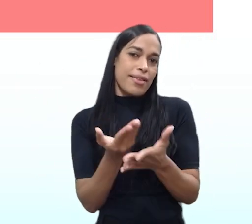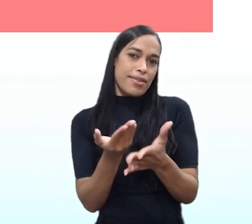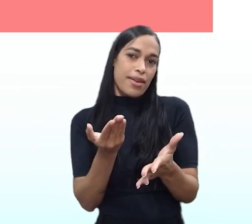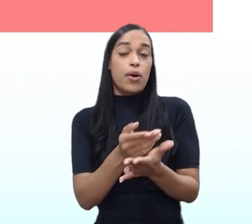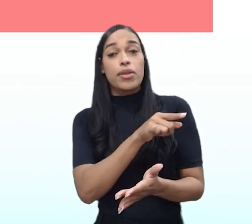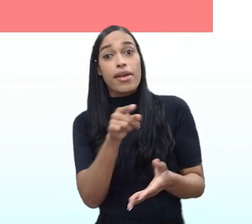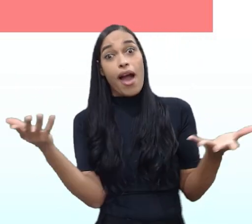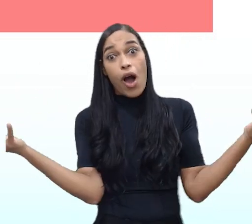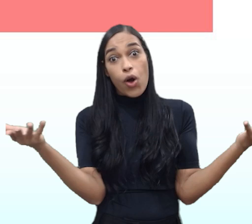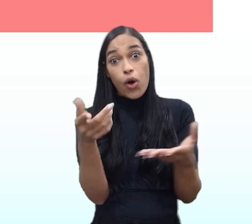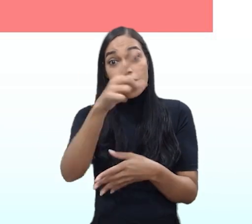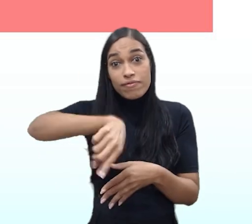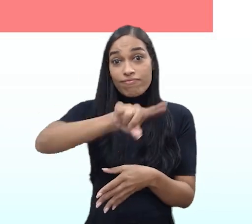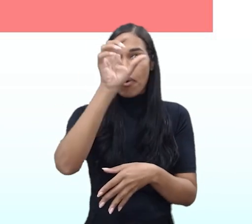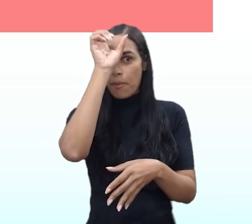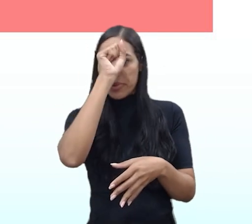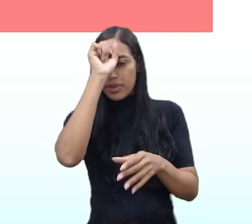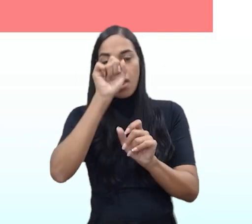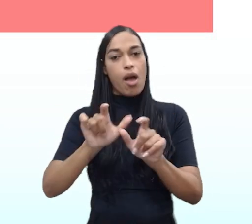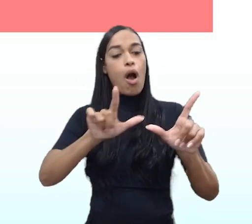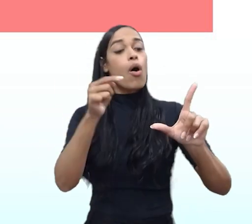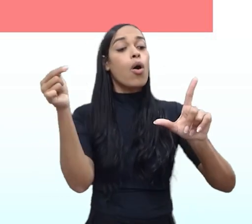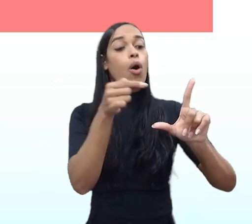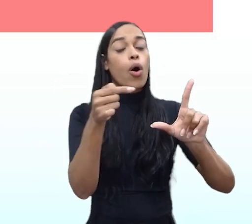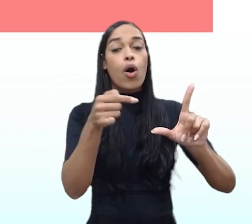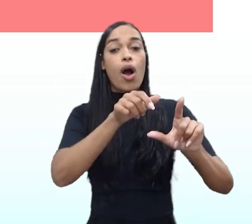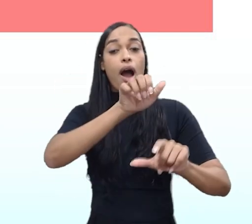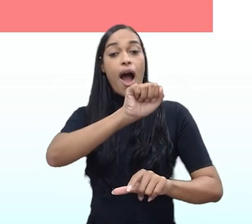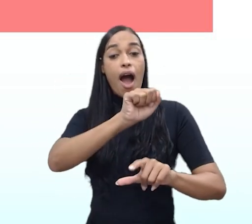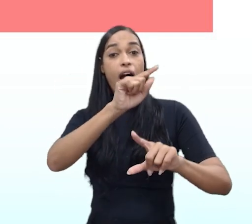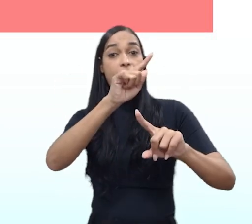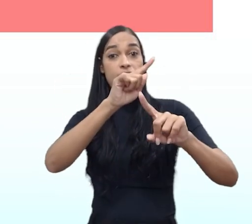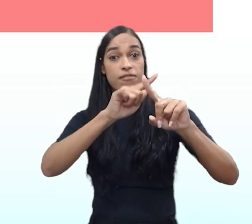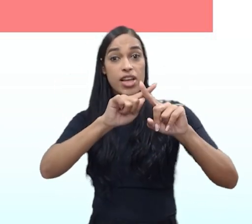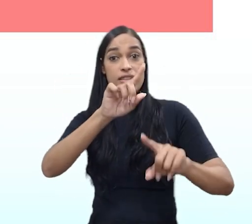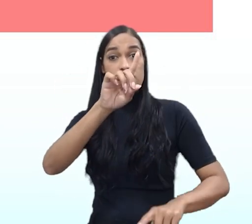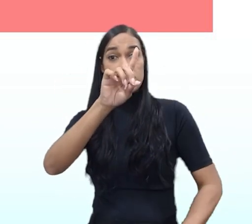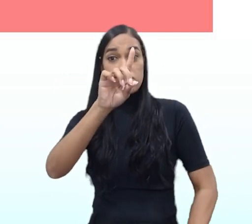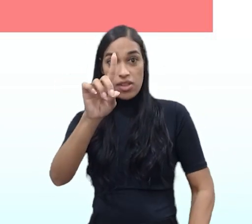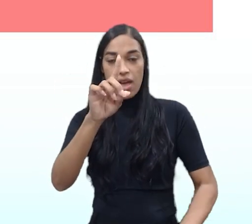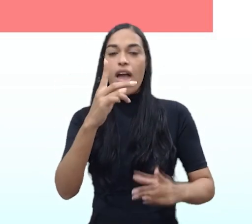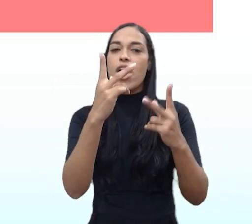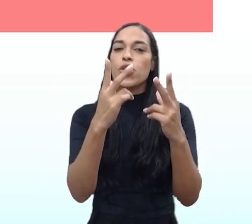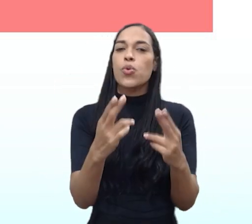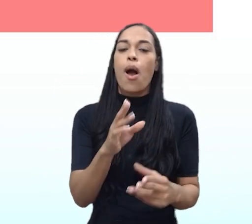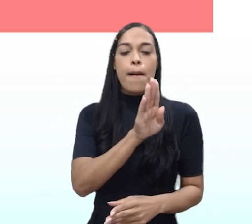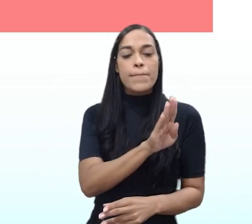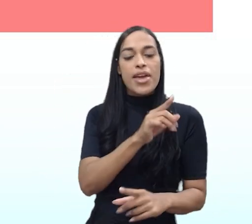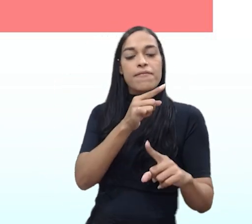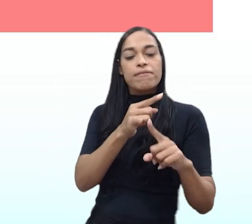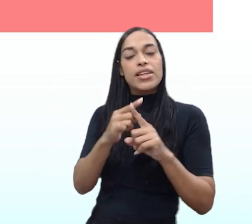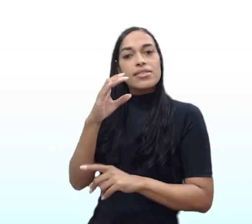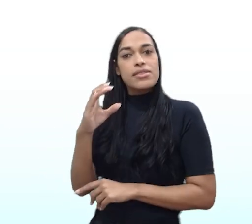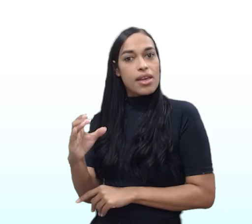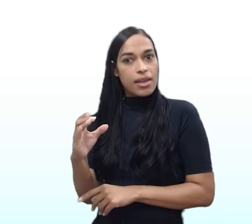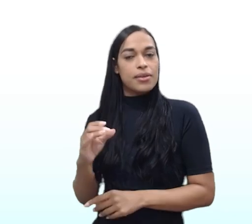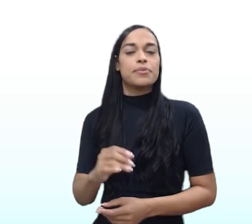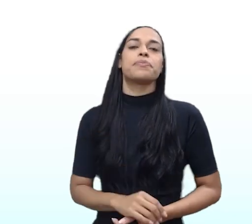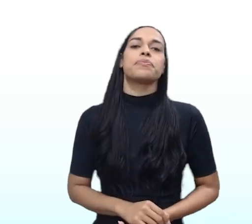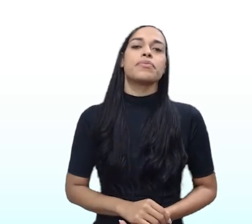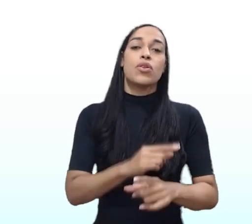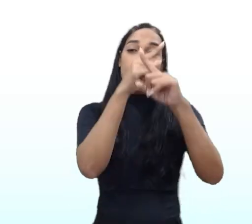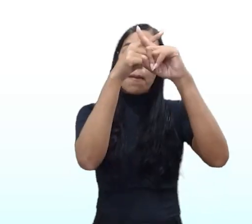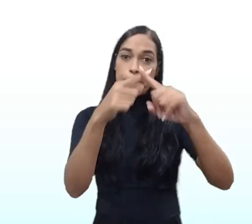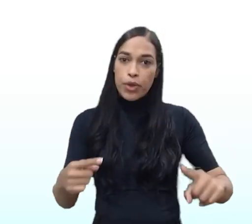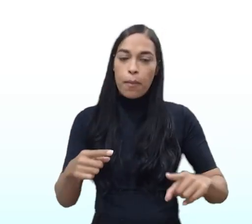em prática. Olha no slide comigo a animação aí, ó. A vezes D é igual a B vezes C, tá bom? Em